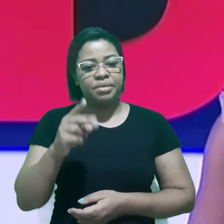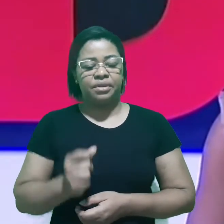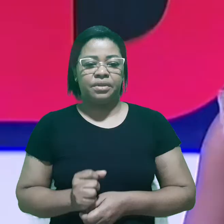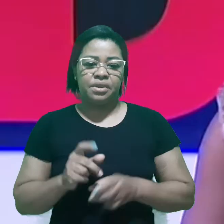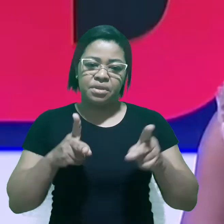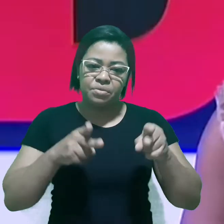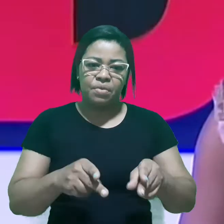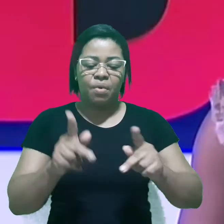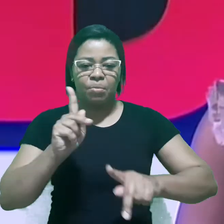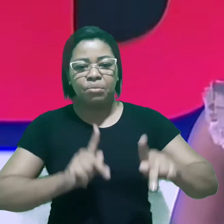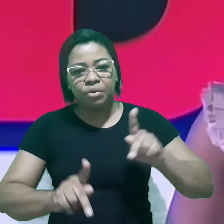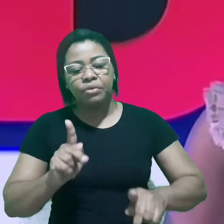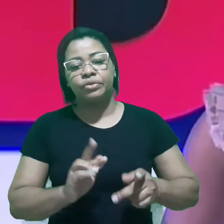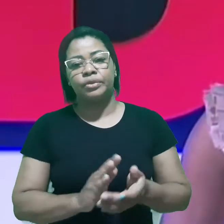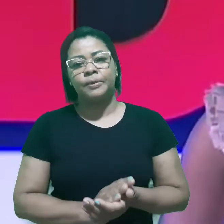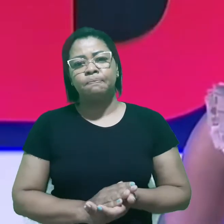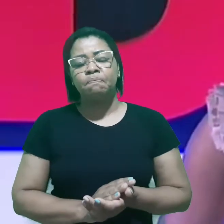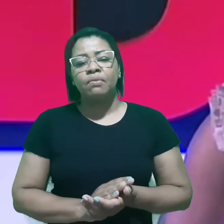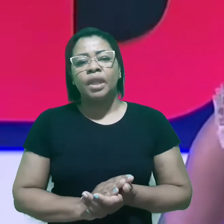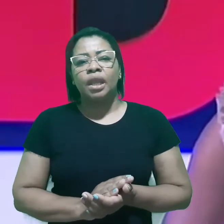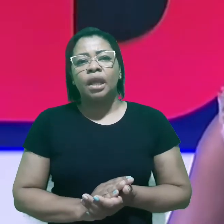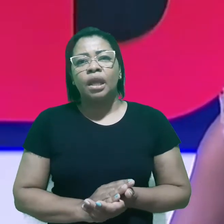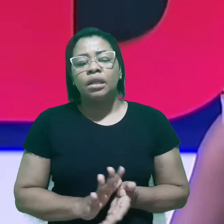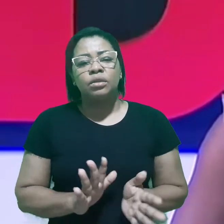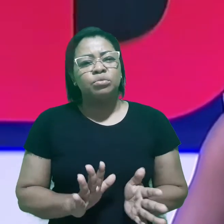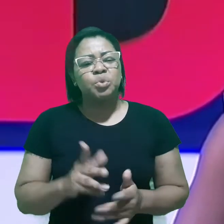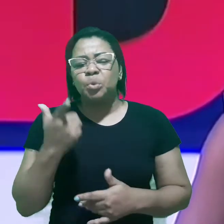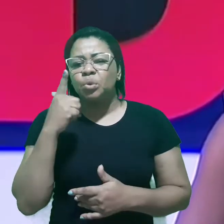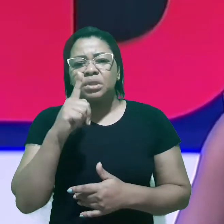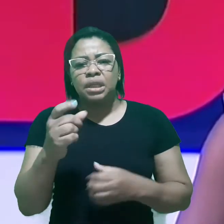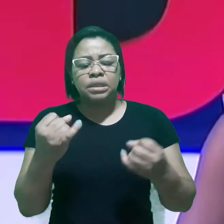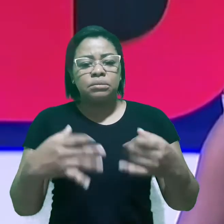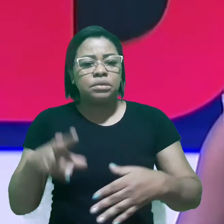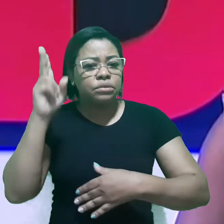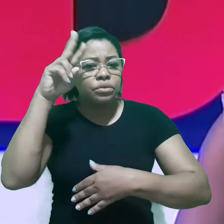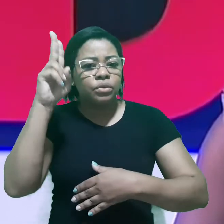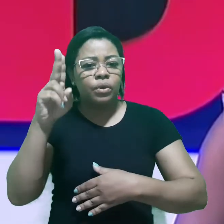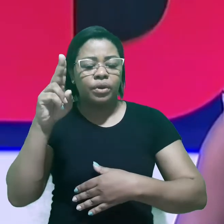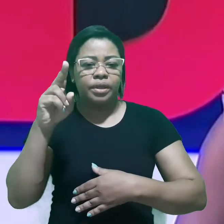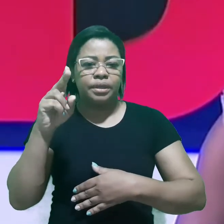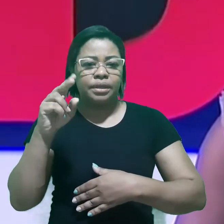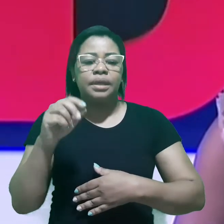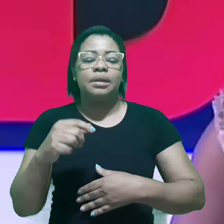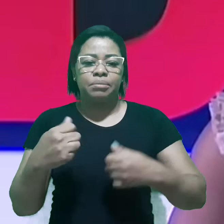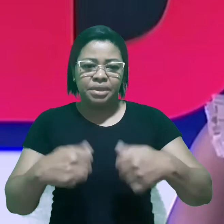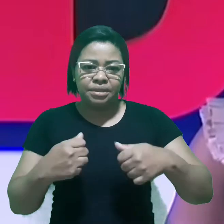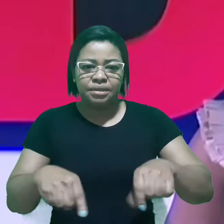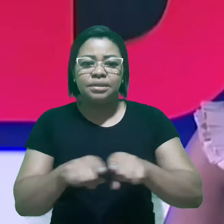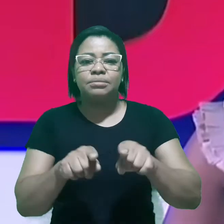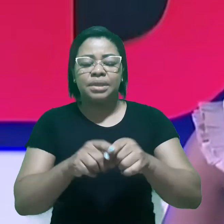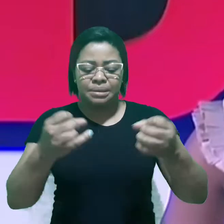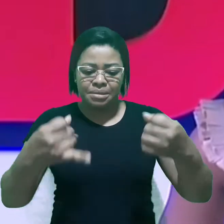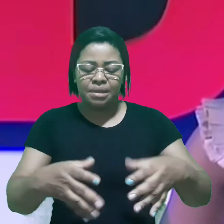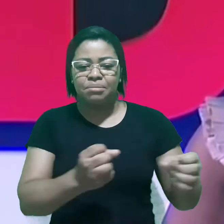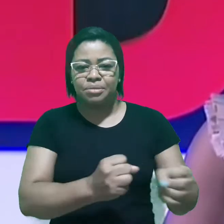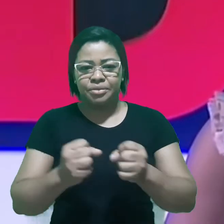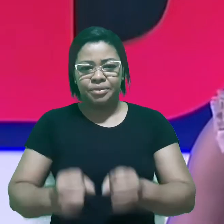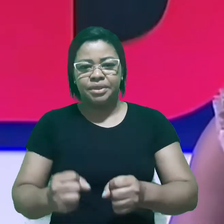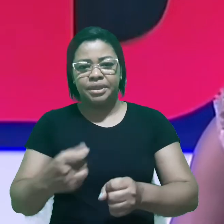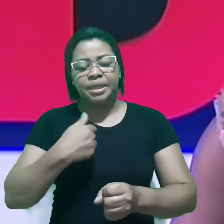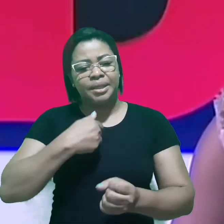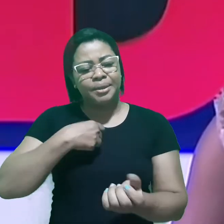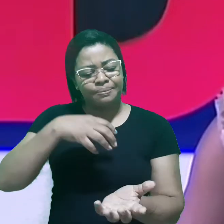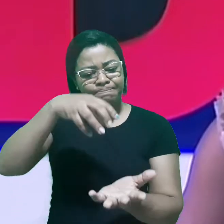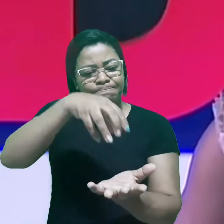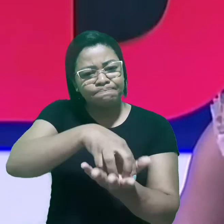poder. Há uma palavra da tribo Igbo que eu lembro sempre que penso sobre as estruturas do poder do mundo, e a palavra é